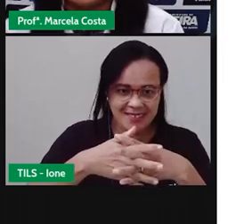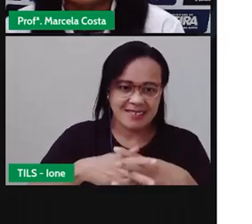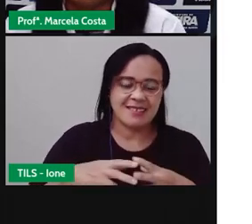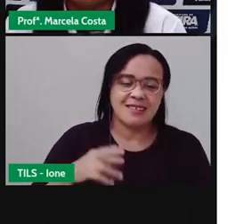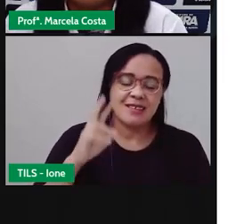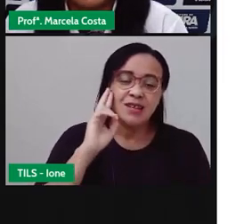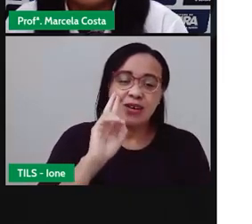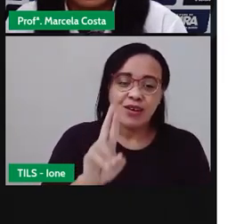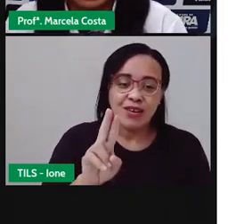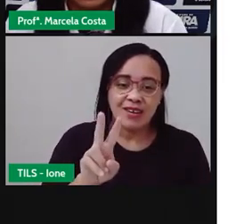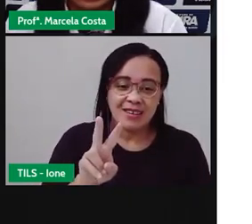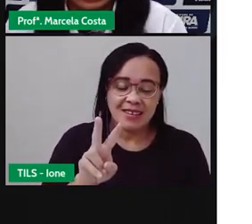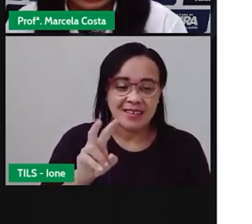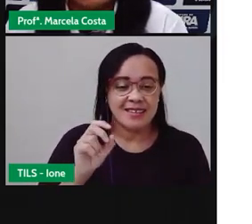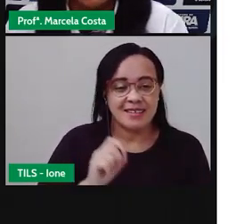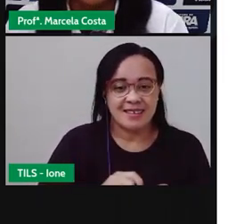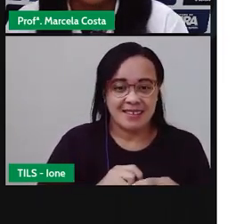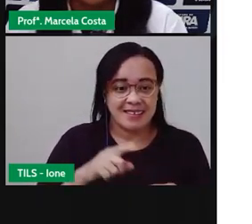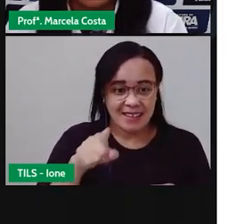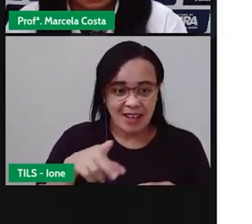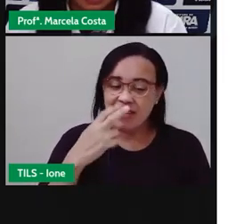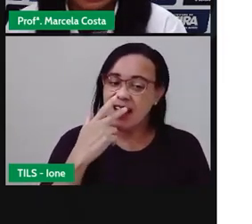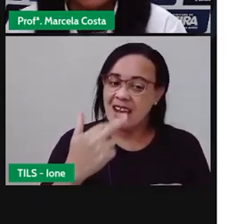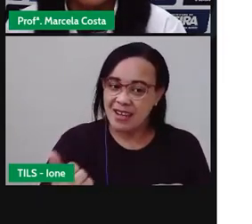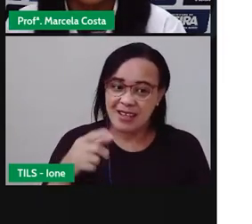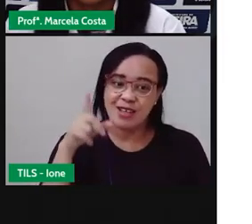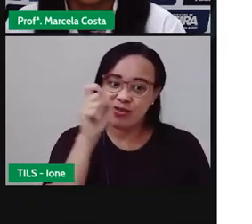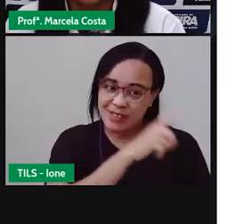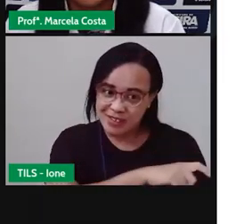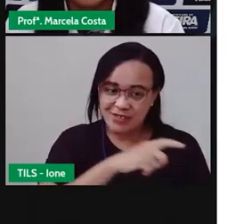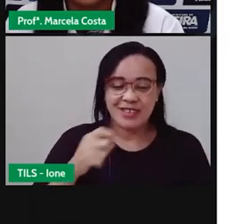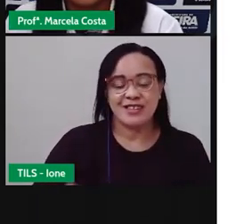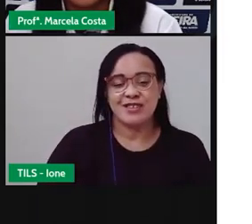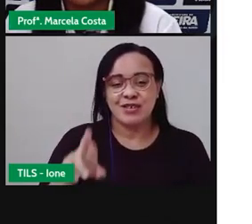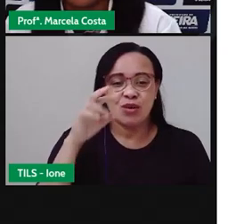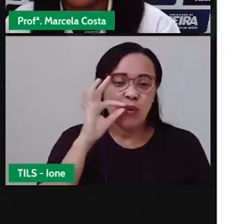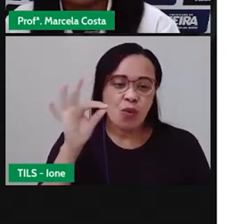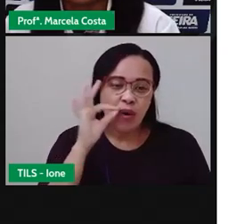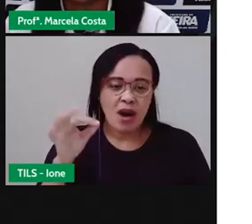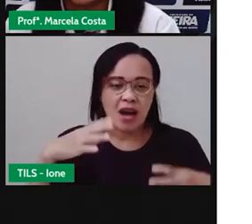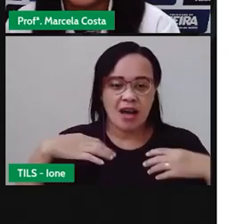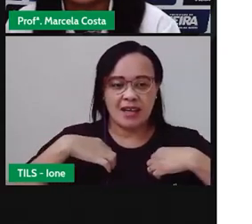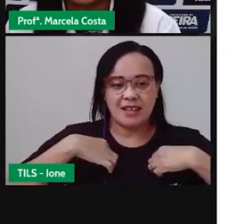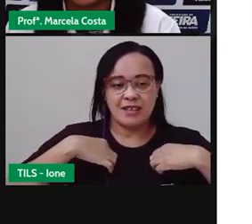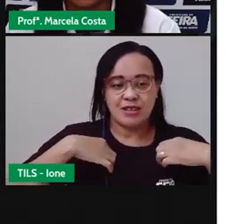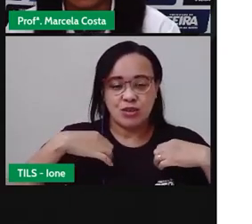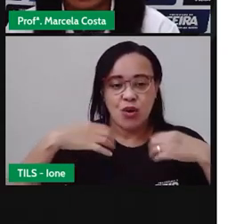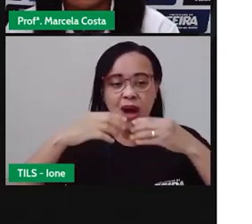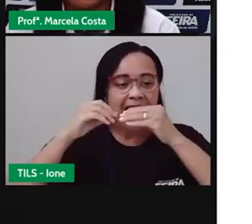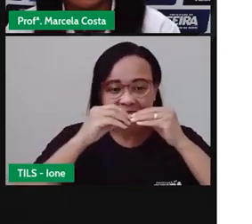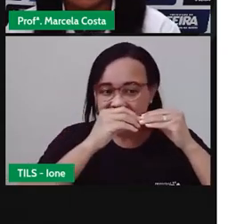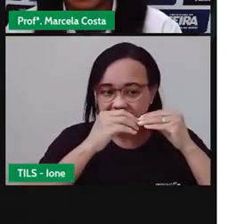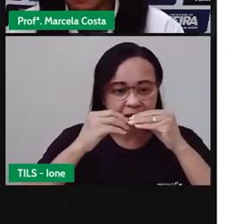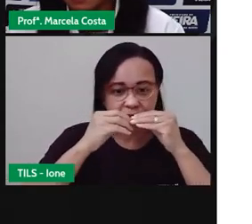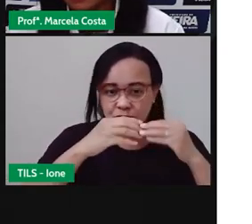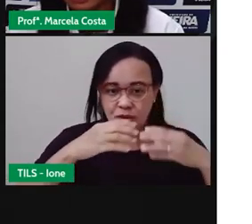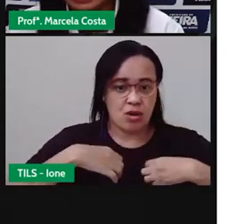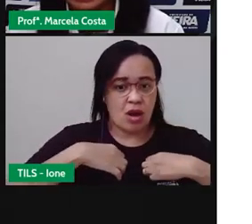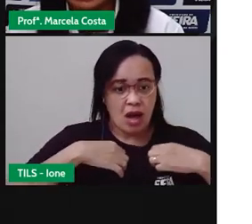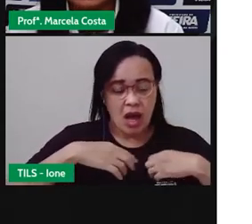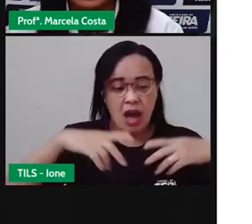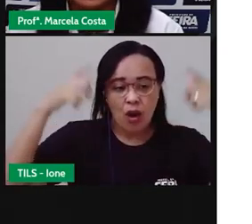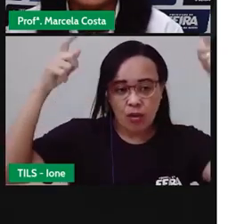Olha esse trava-língua aqui. O rato roeu a roupa do rei de Roma.